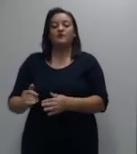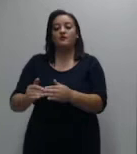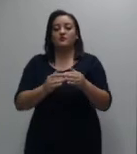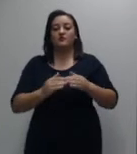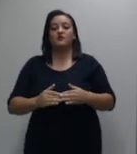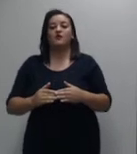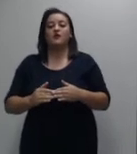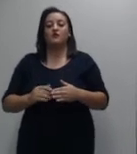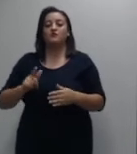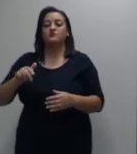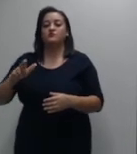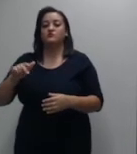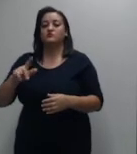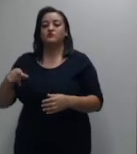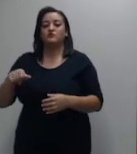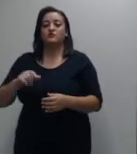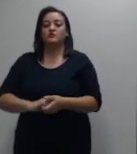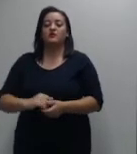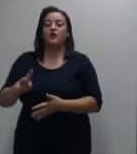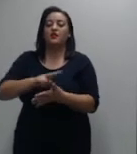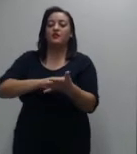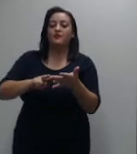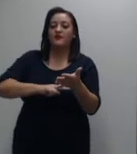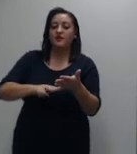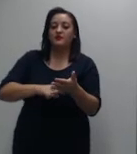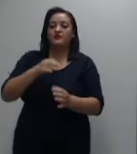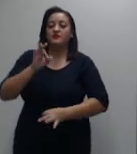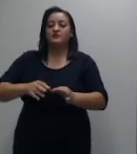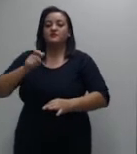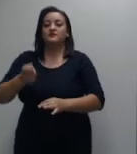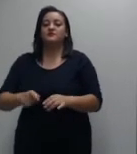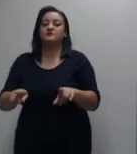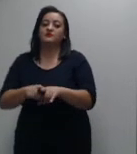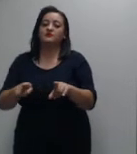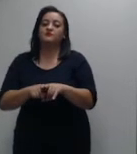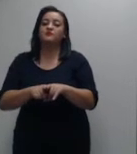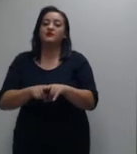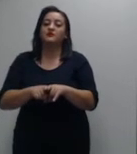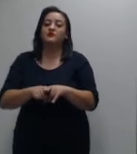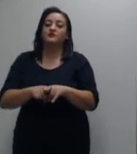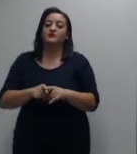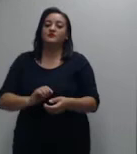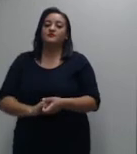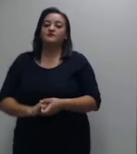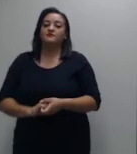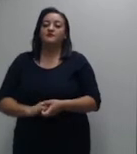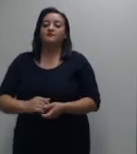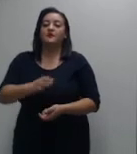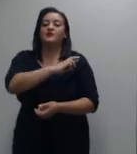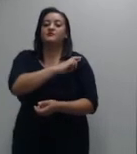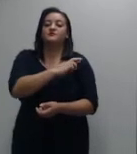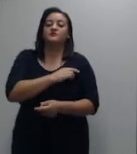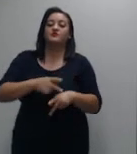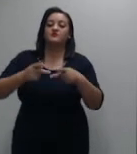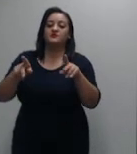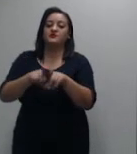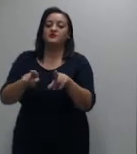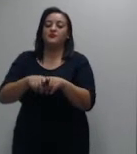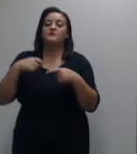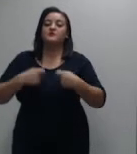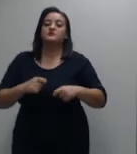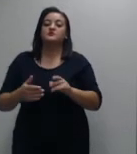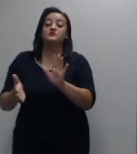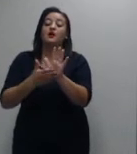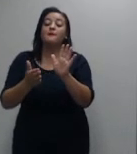Luiz Roberto de Barros Almeida da leitura da referida certeza corre para o alto vez e ele tem que provar que